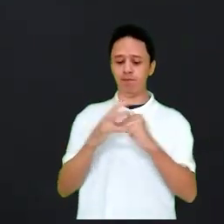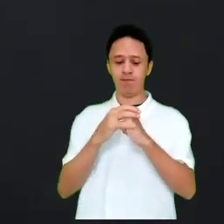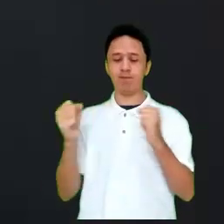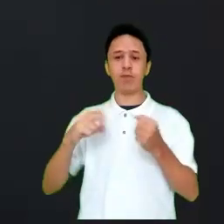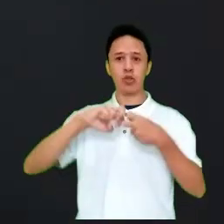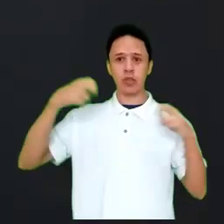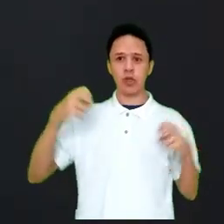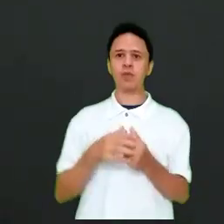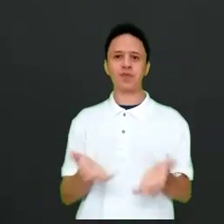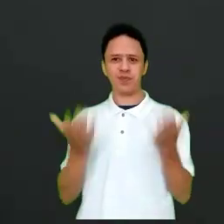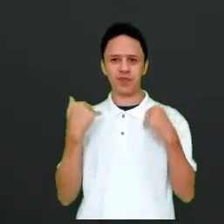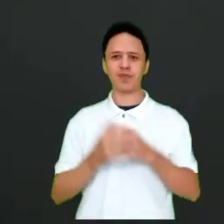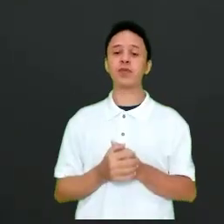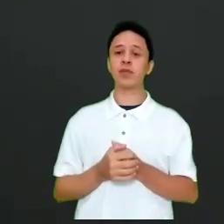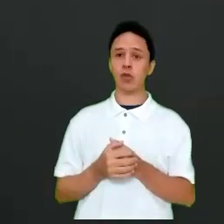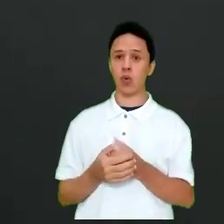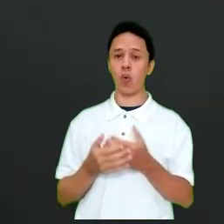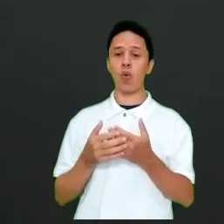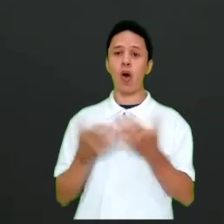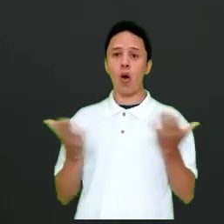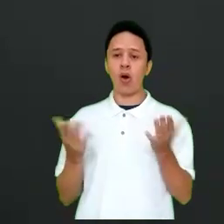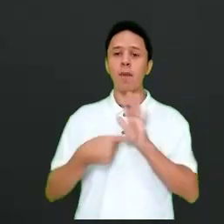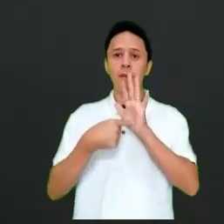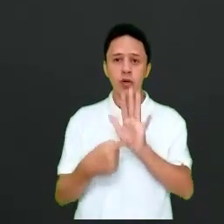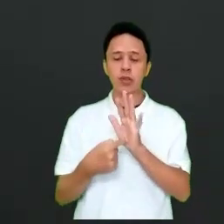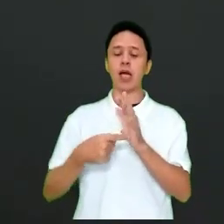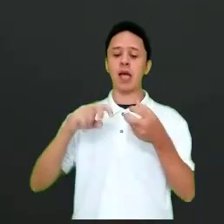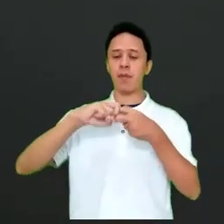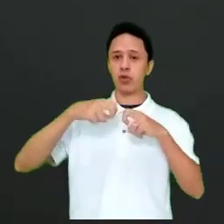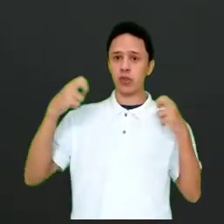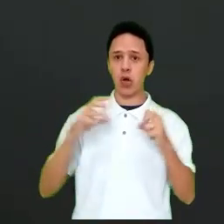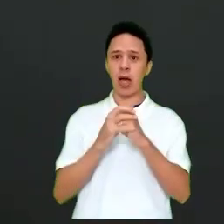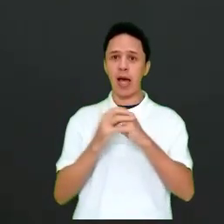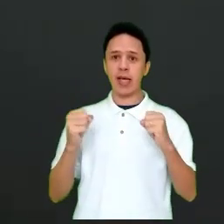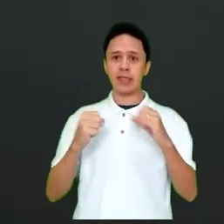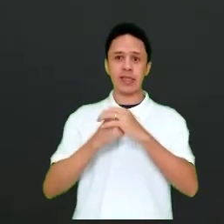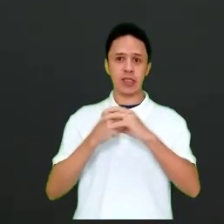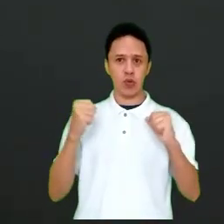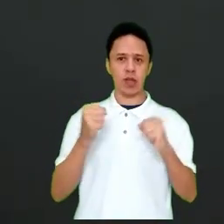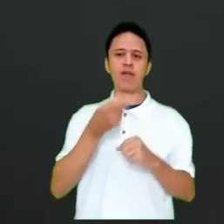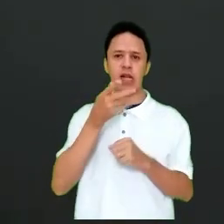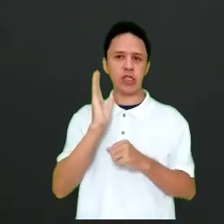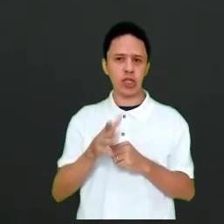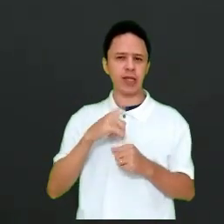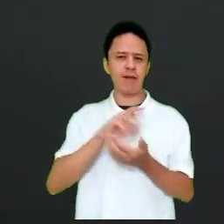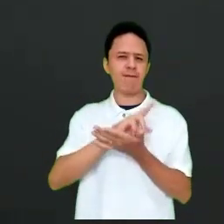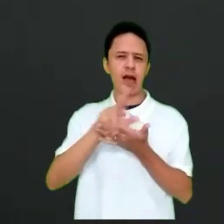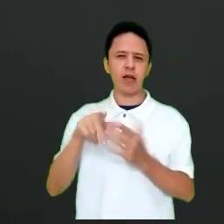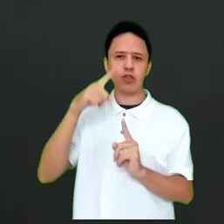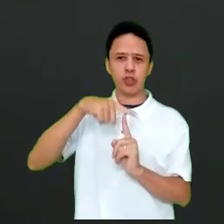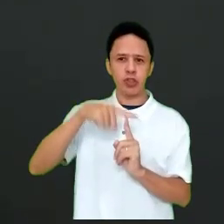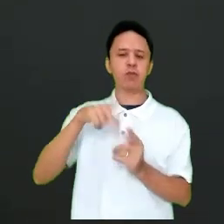assexuada. Vamos lá? E agora nesse quadro, a gente dá continuidade falando então da reprodução assexuada. Falei para você que